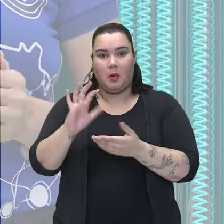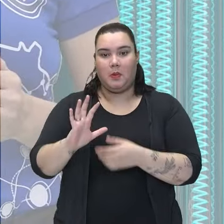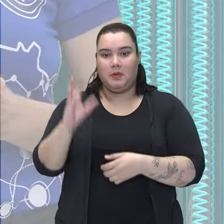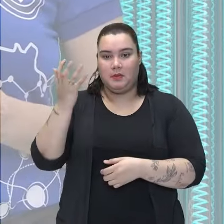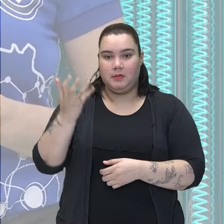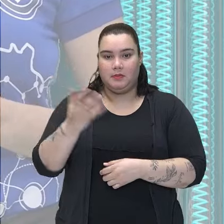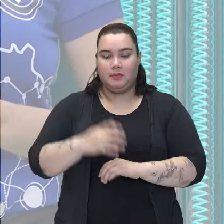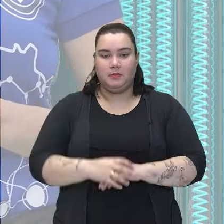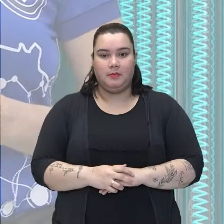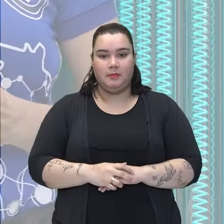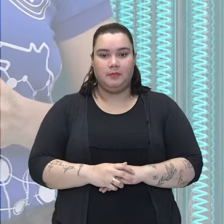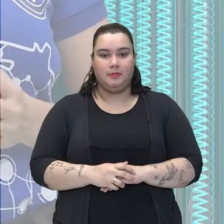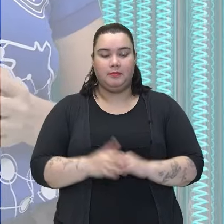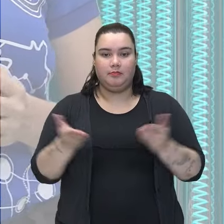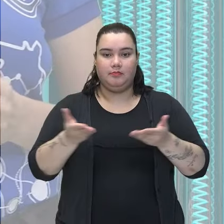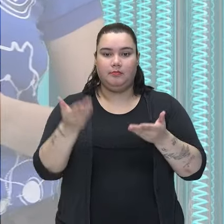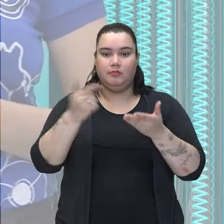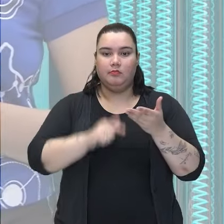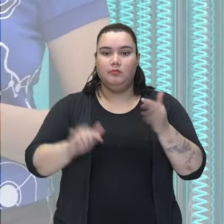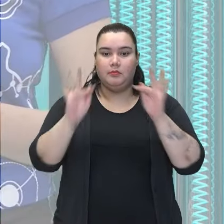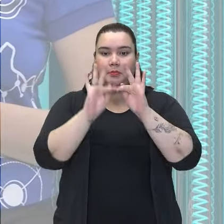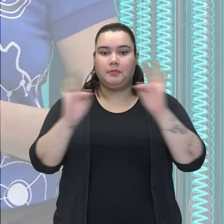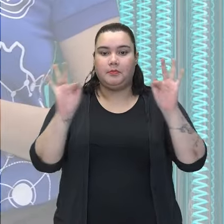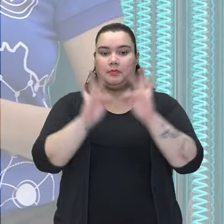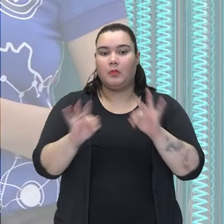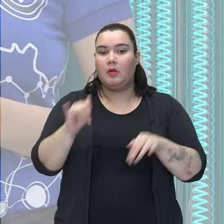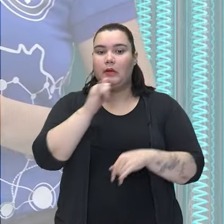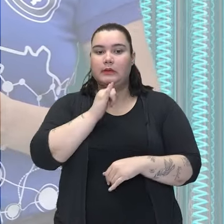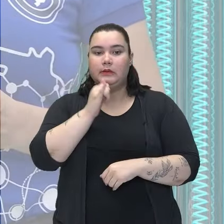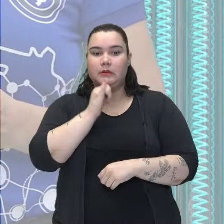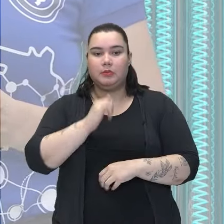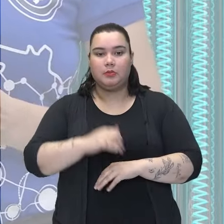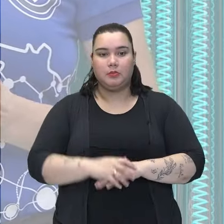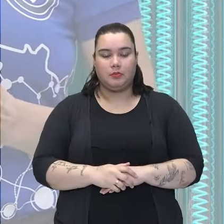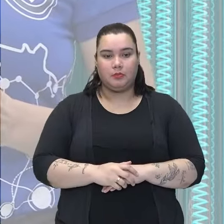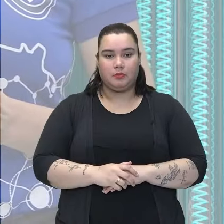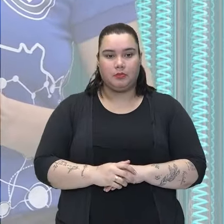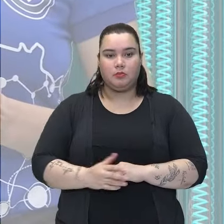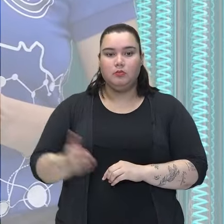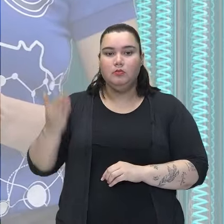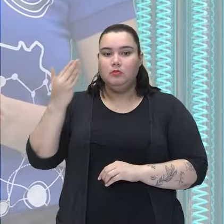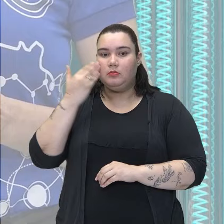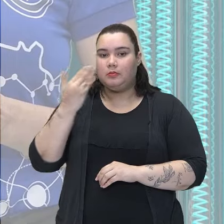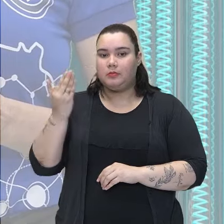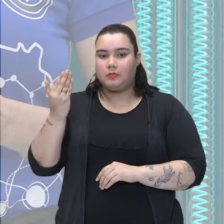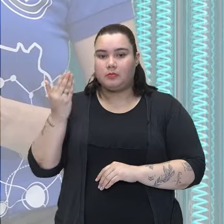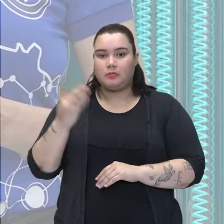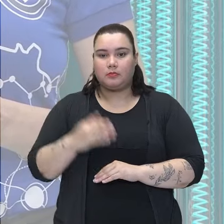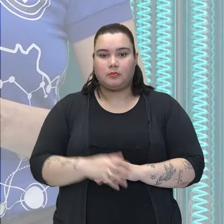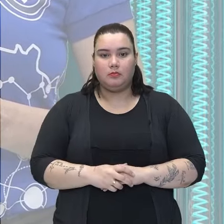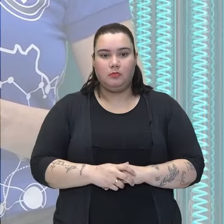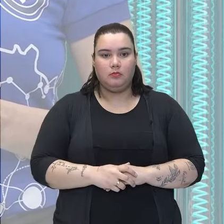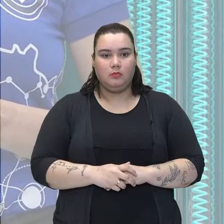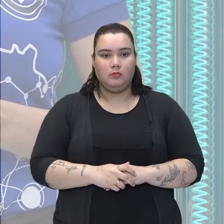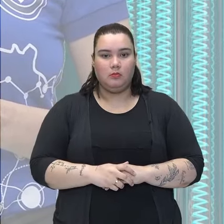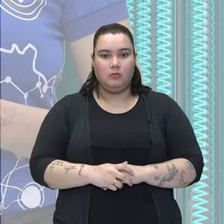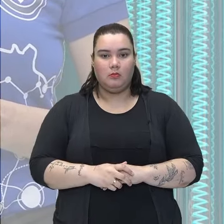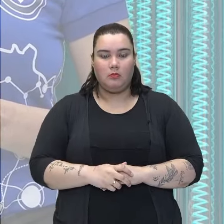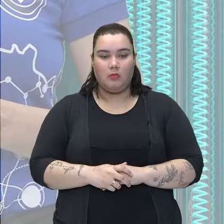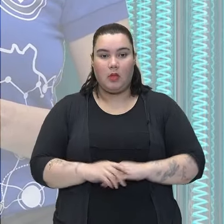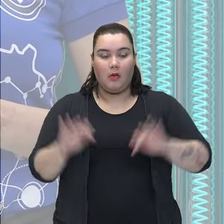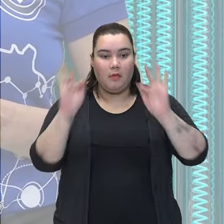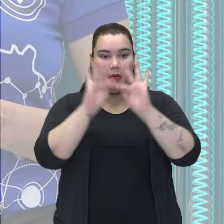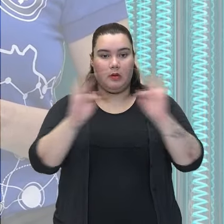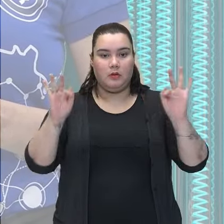vamos ver novamente os exemplos da Potira. Acompanhem. Então, olha só. In the afternoon, I'm going